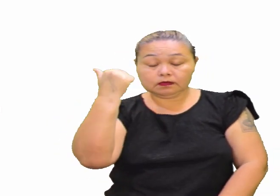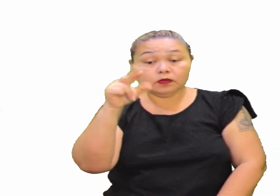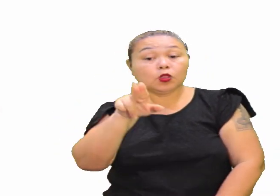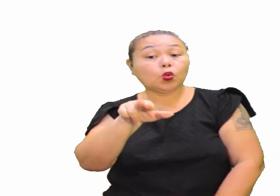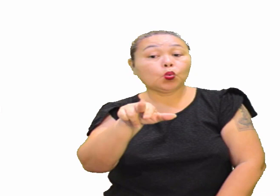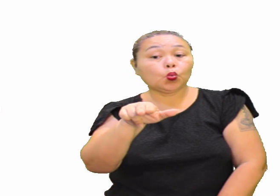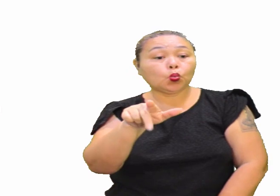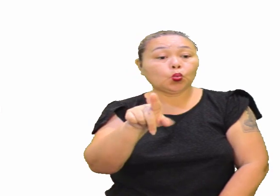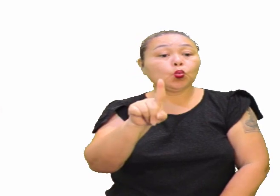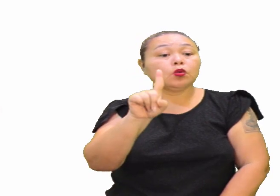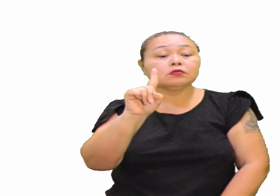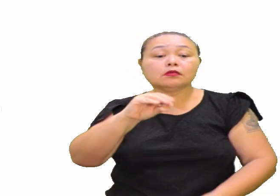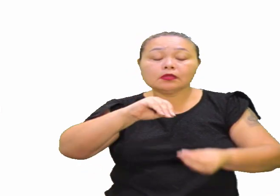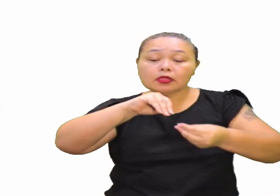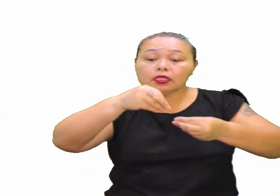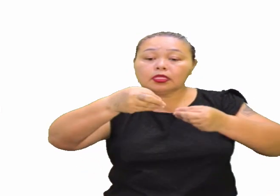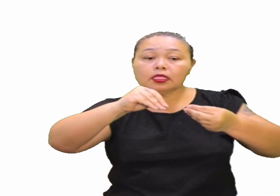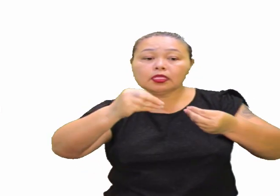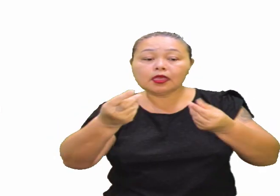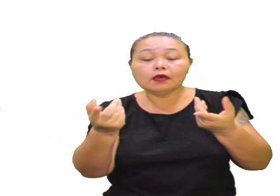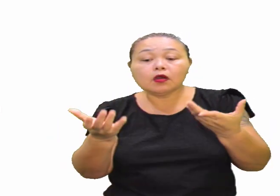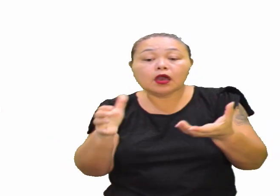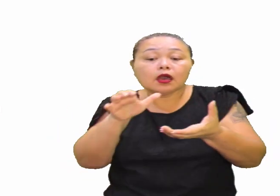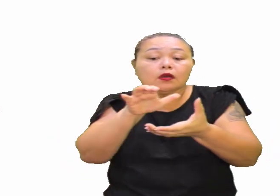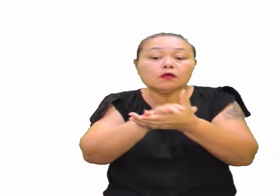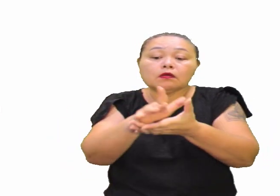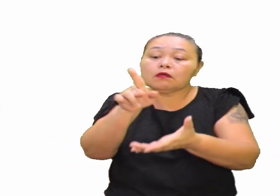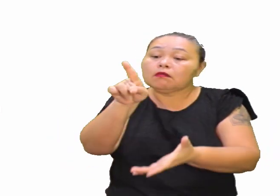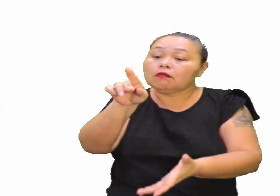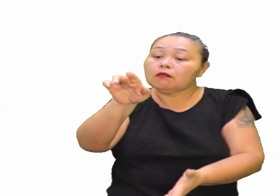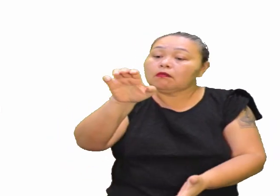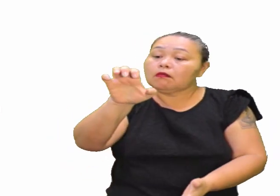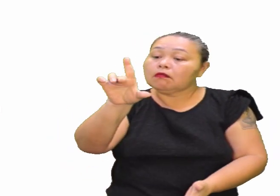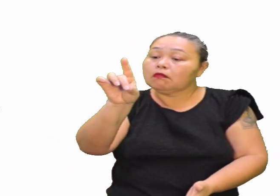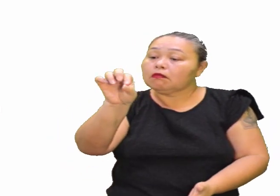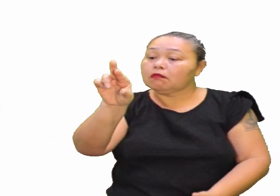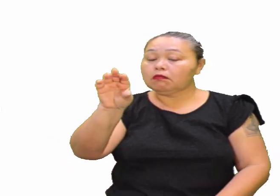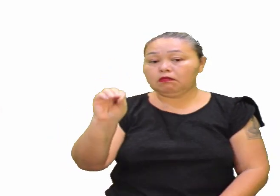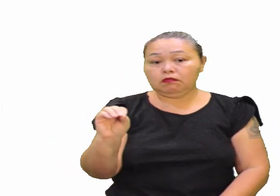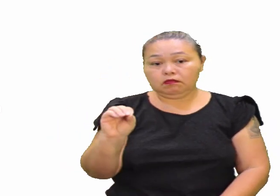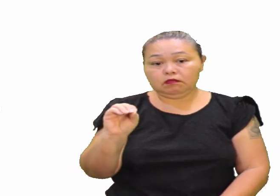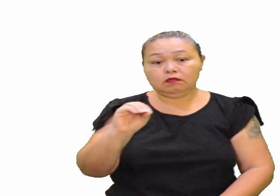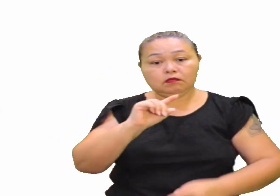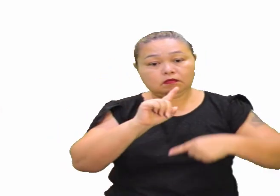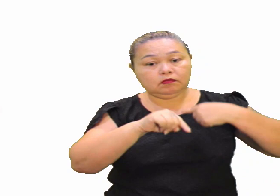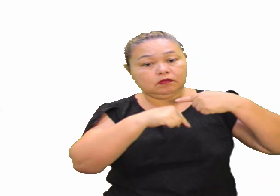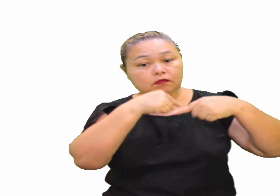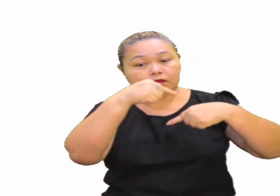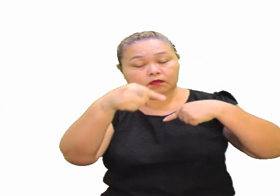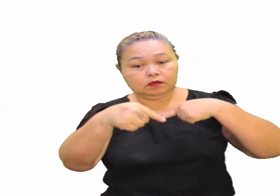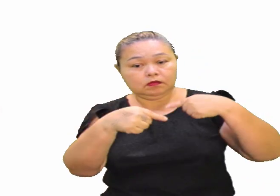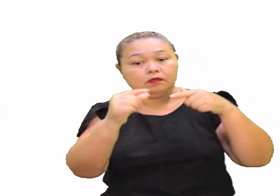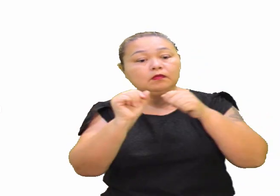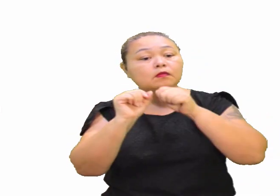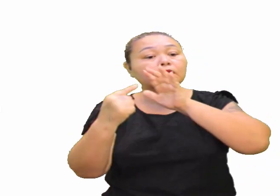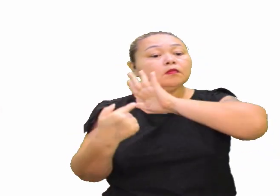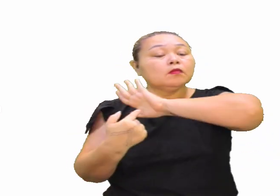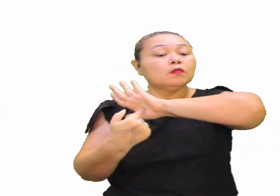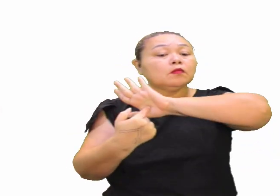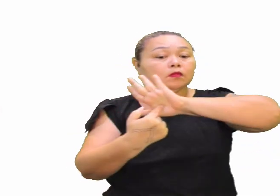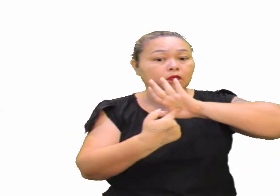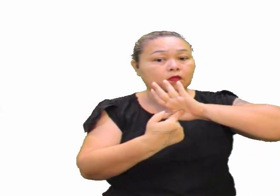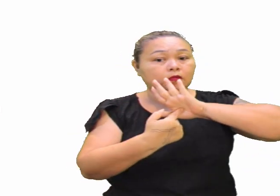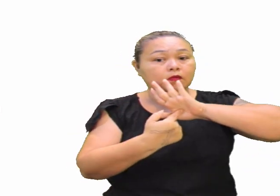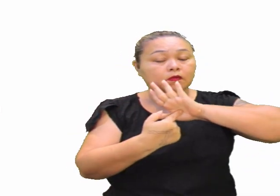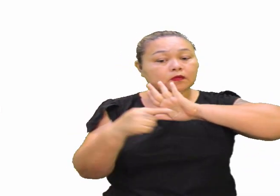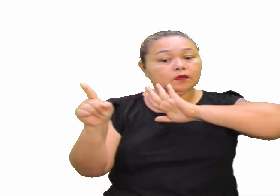de interação gênica é quando a gente tem esses dois genes que vão interagir no